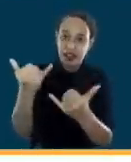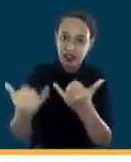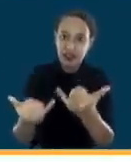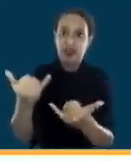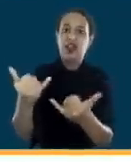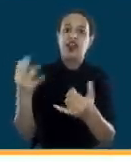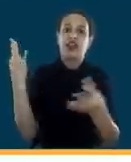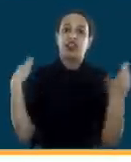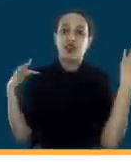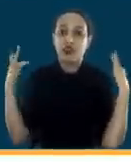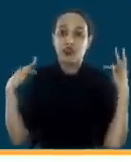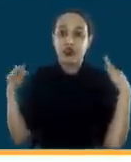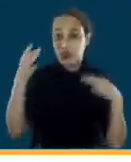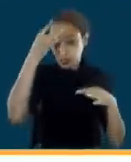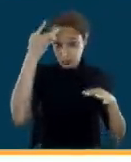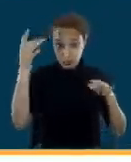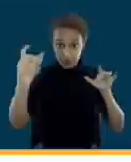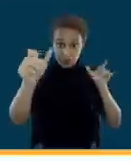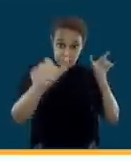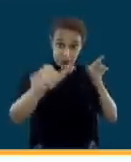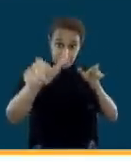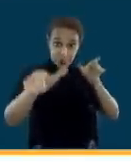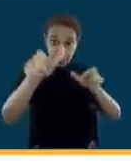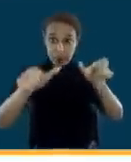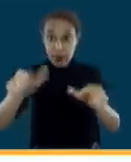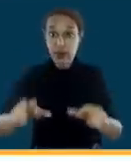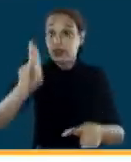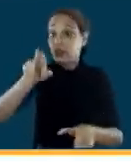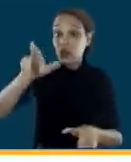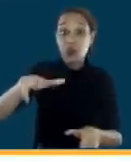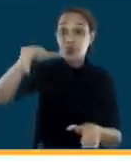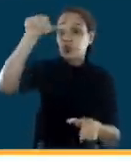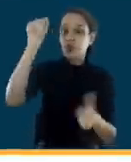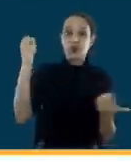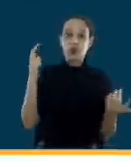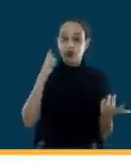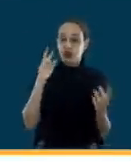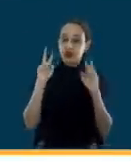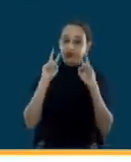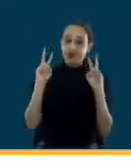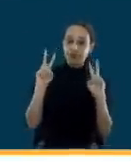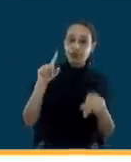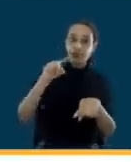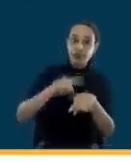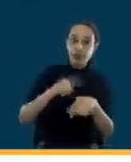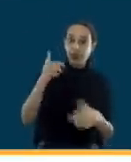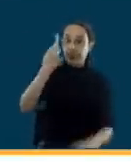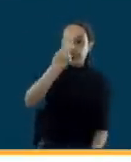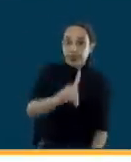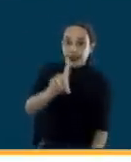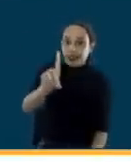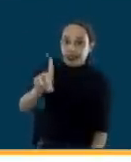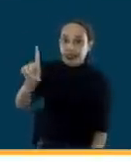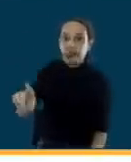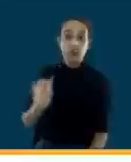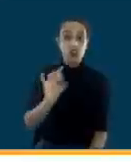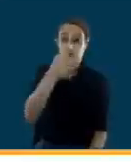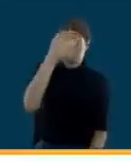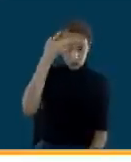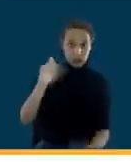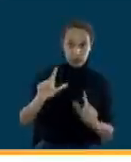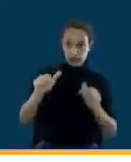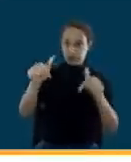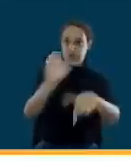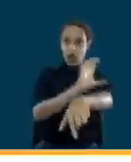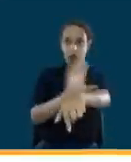nunca se viu um ente com direitos. Não é só o fazedor e fazedora de cultura que estava